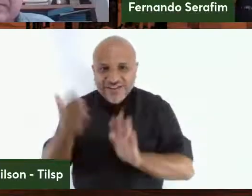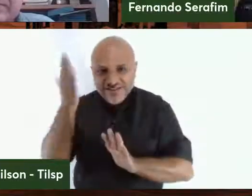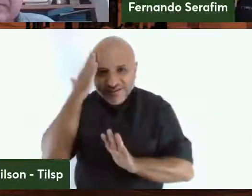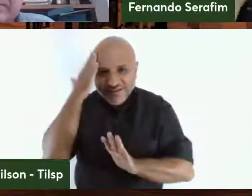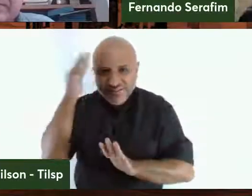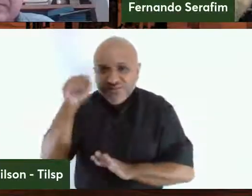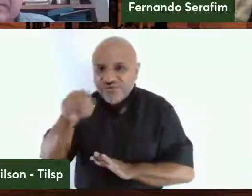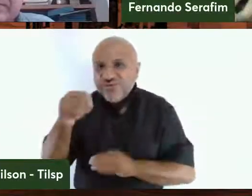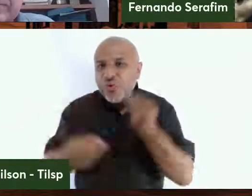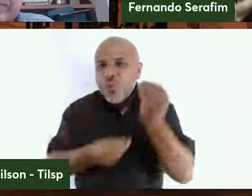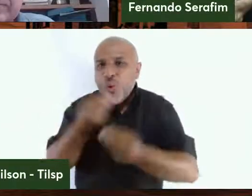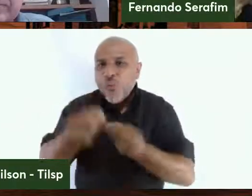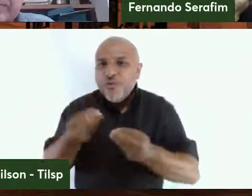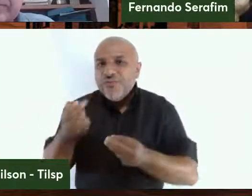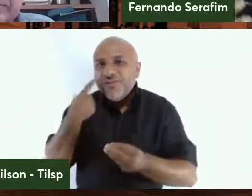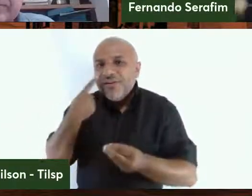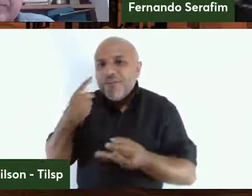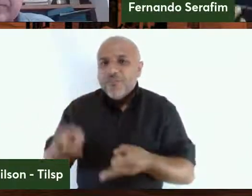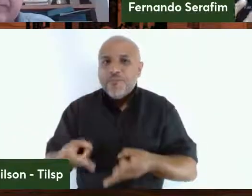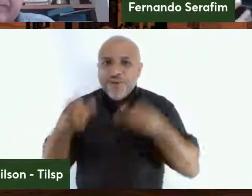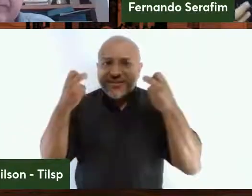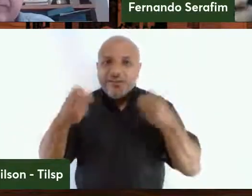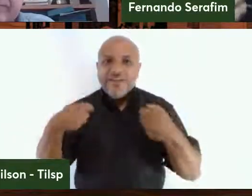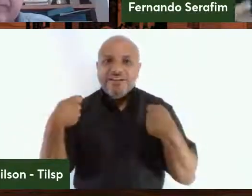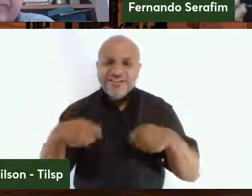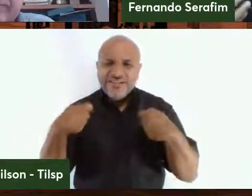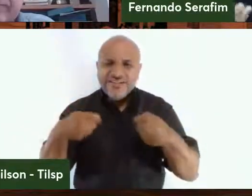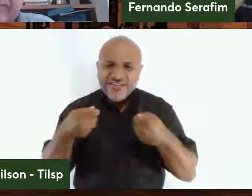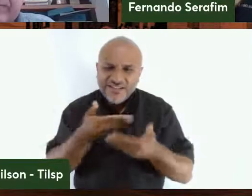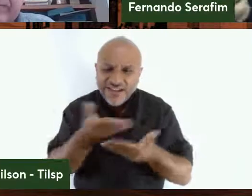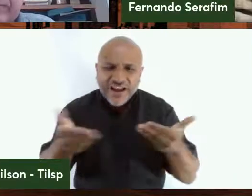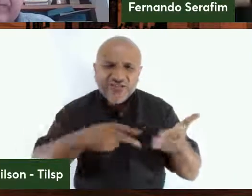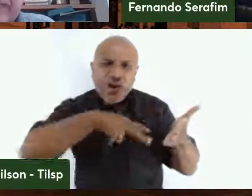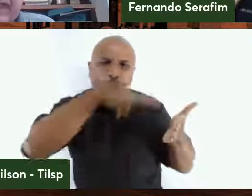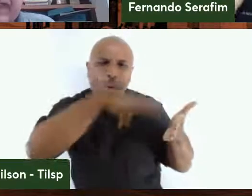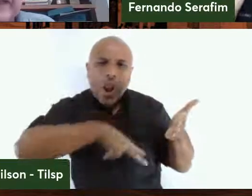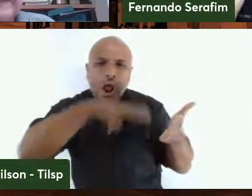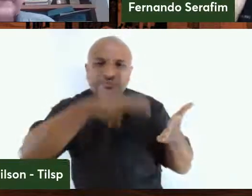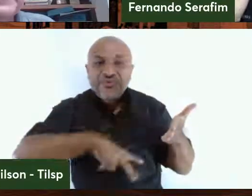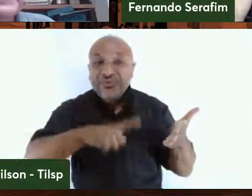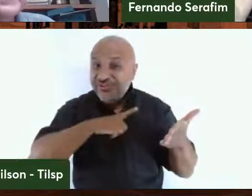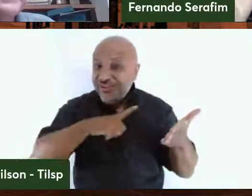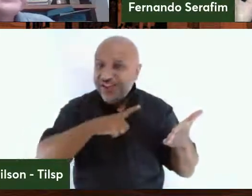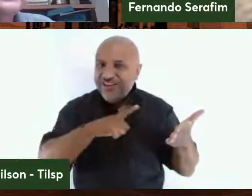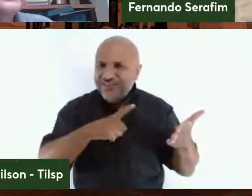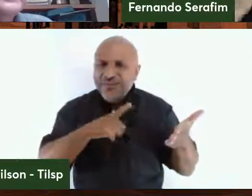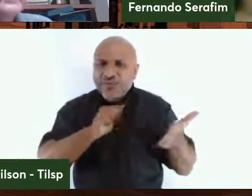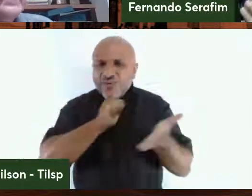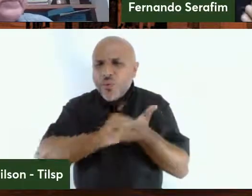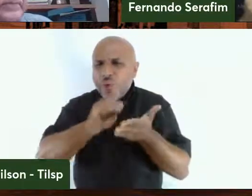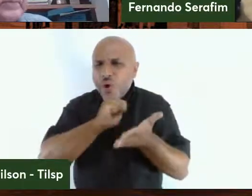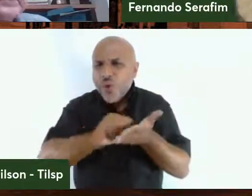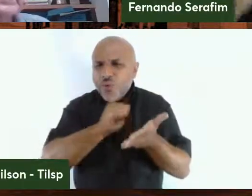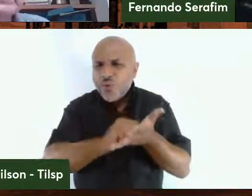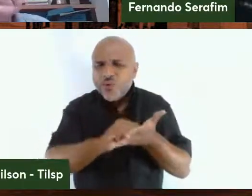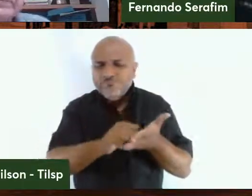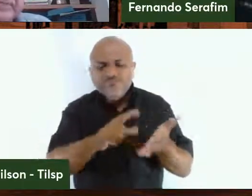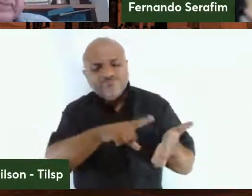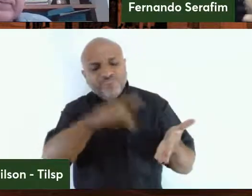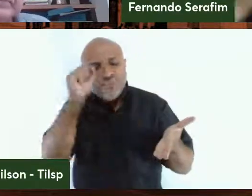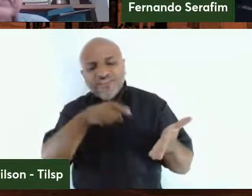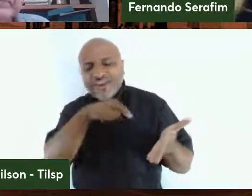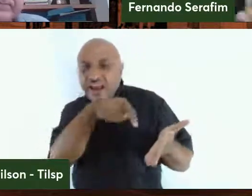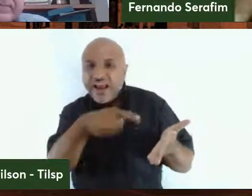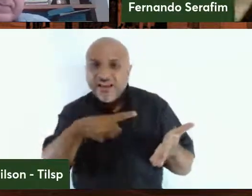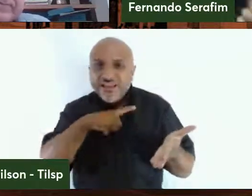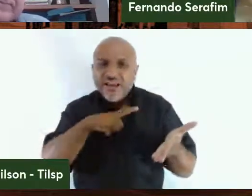você, como é que você vê, então, essa necessidade que alguns leitores têm, né, em relação aos seus autores preferidos, de ter a coisa ali